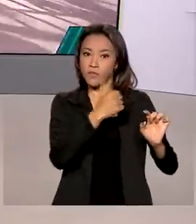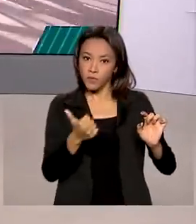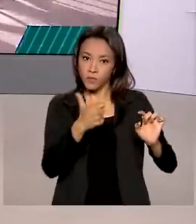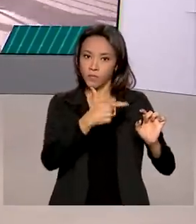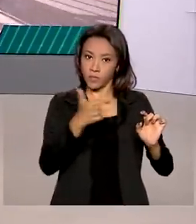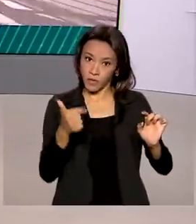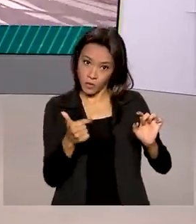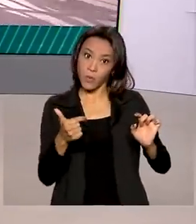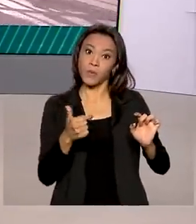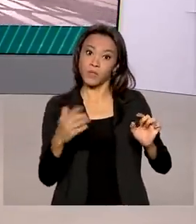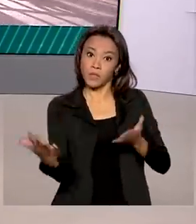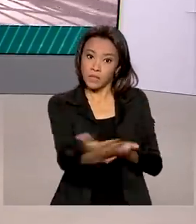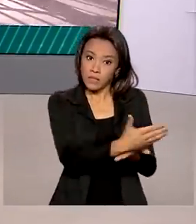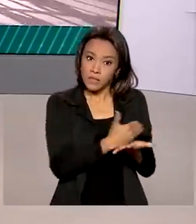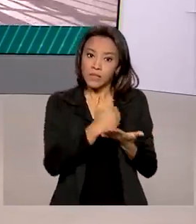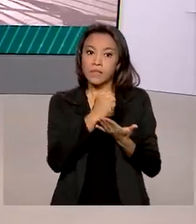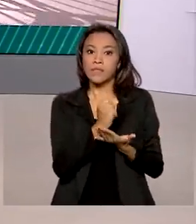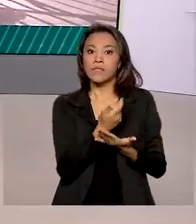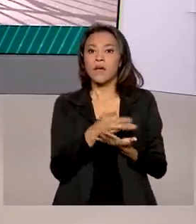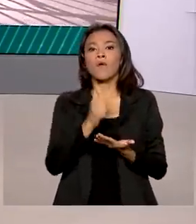rurais contrataram mais de